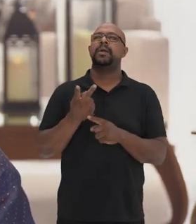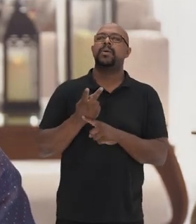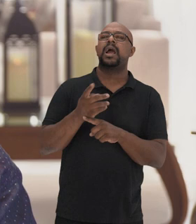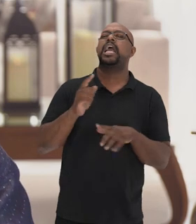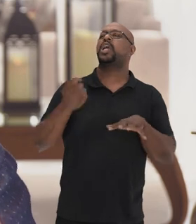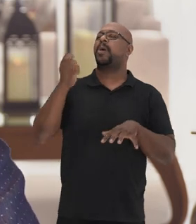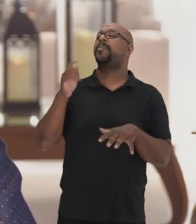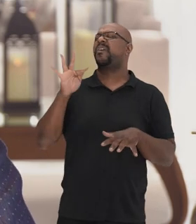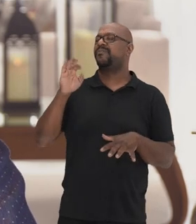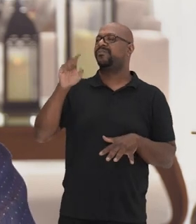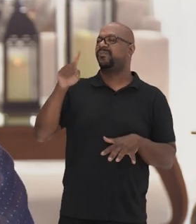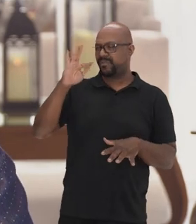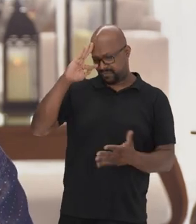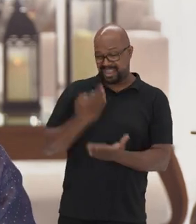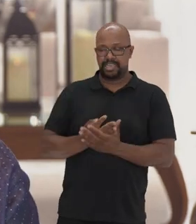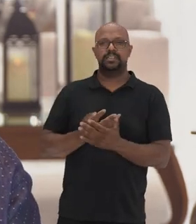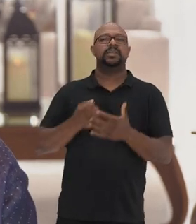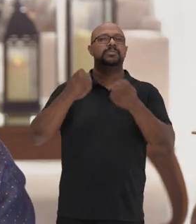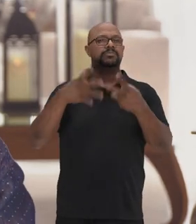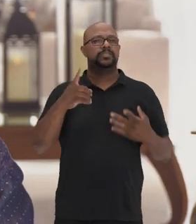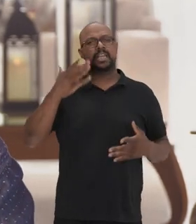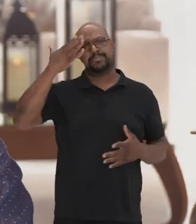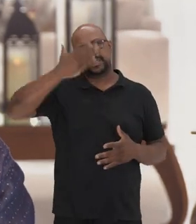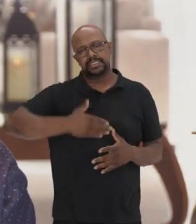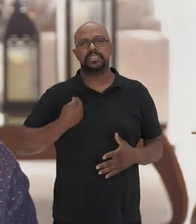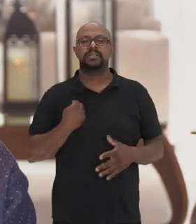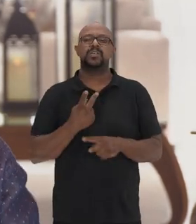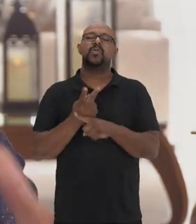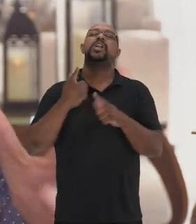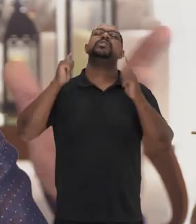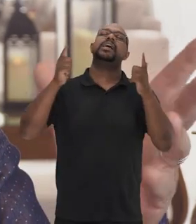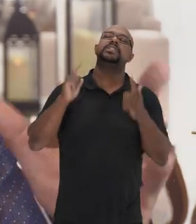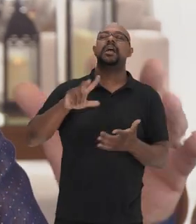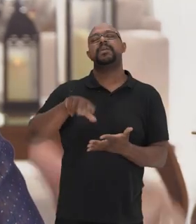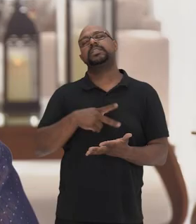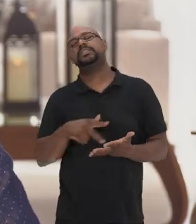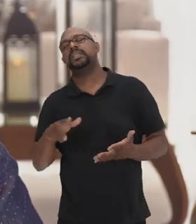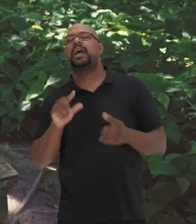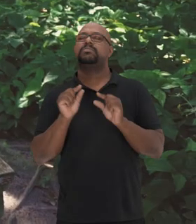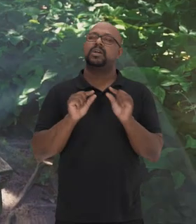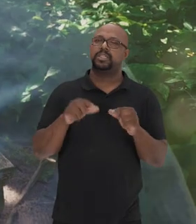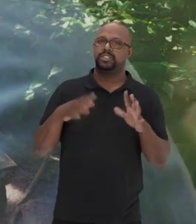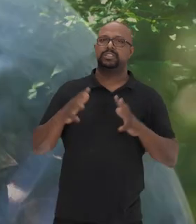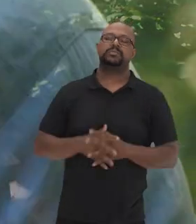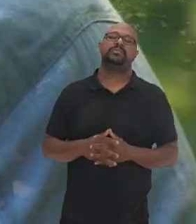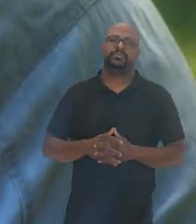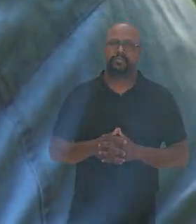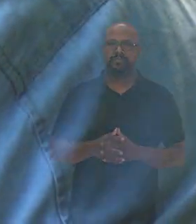quilombos por fé Mas justificavam sua presença com a procura de diversão para dançar o seu bocadinho